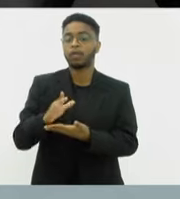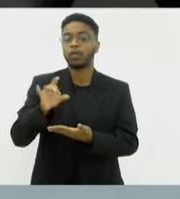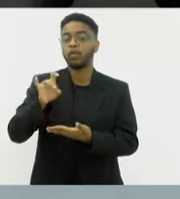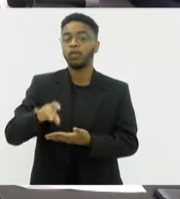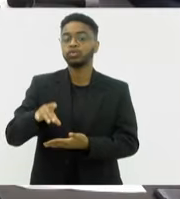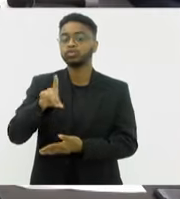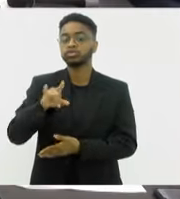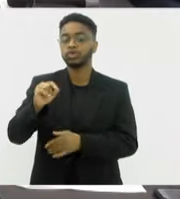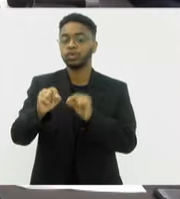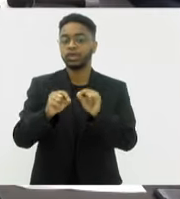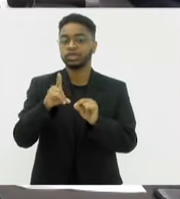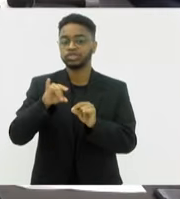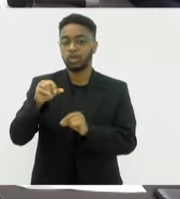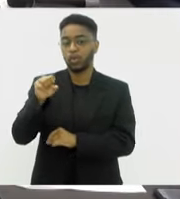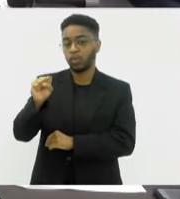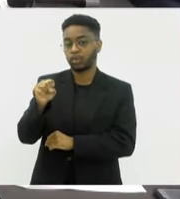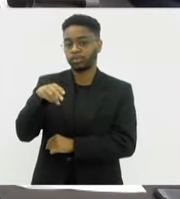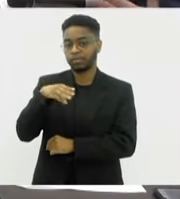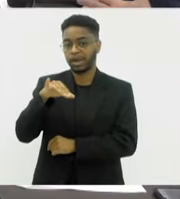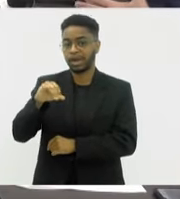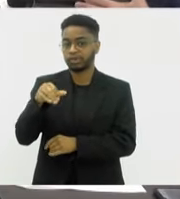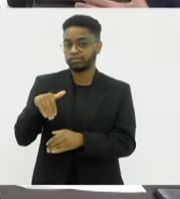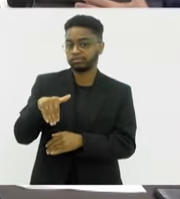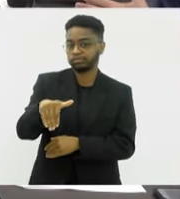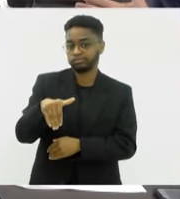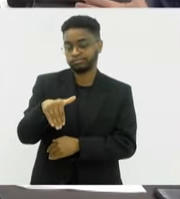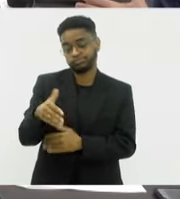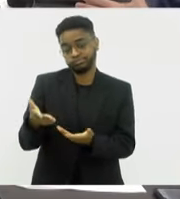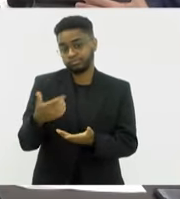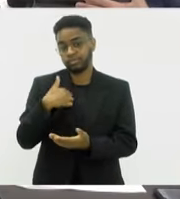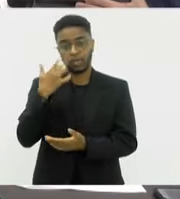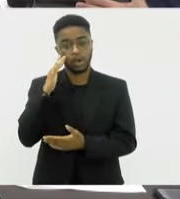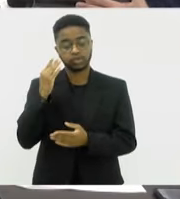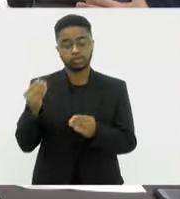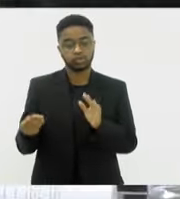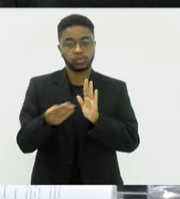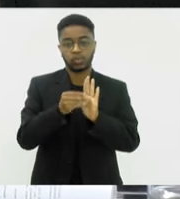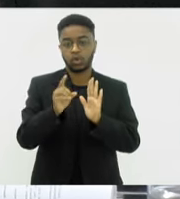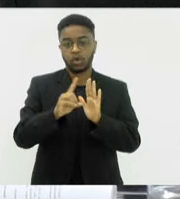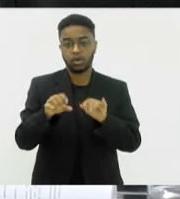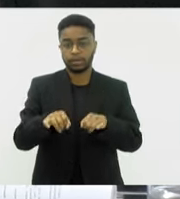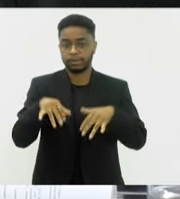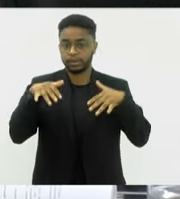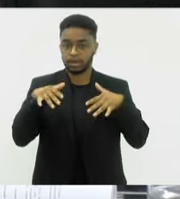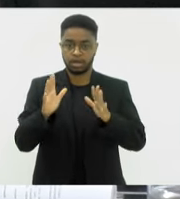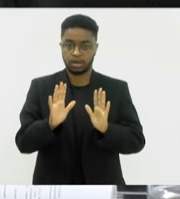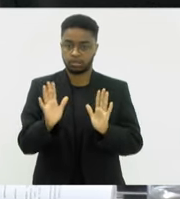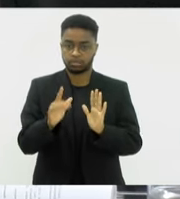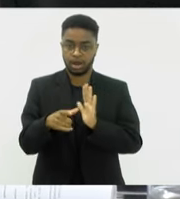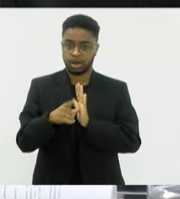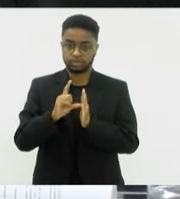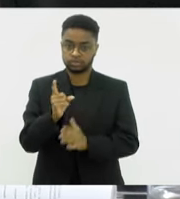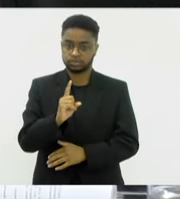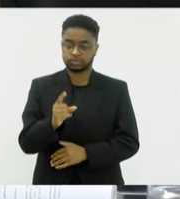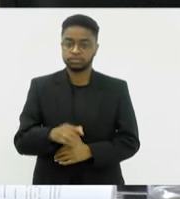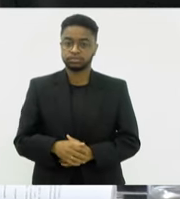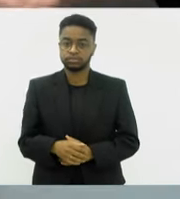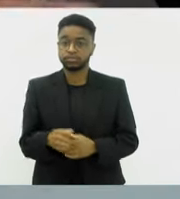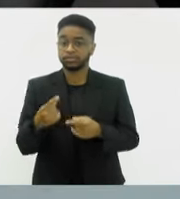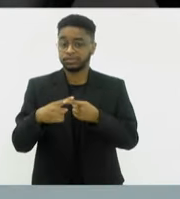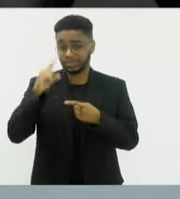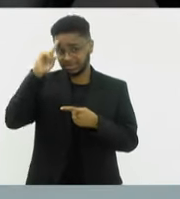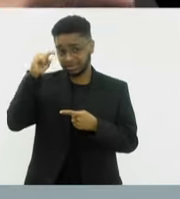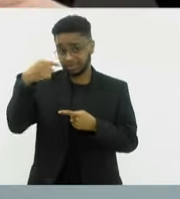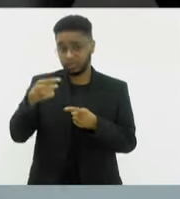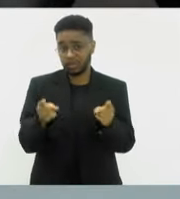Perfeito. Que não deve vir a plenário, a gente faz também a diligência junto à mesa para não vir a plenário antes disso. Até porque a semana que vem